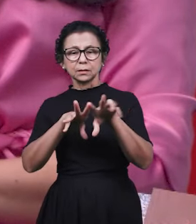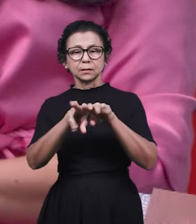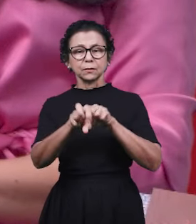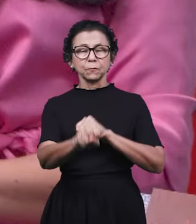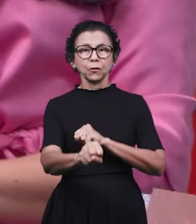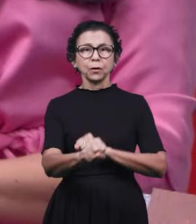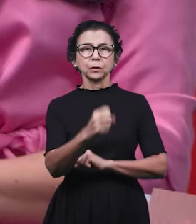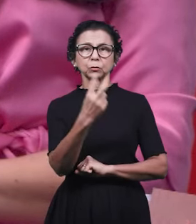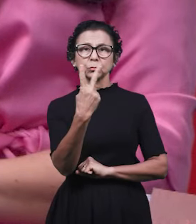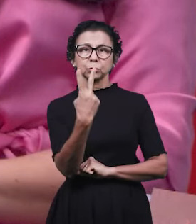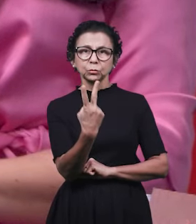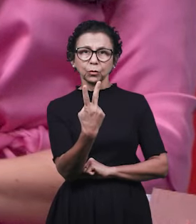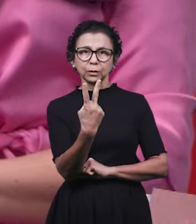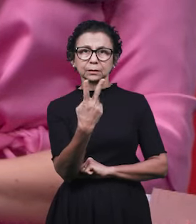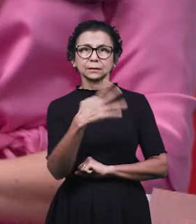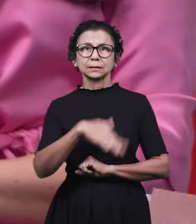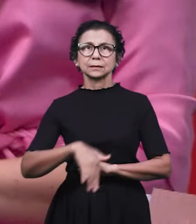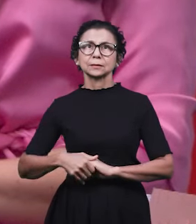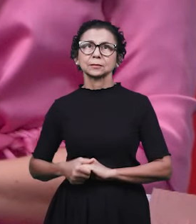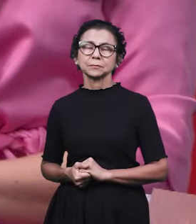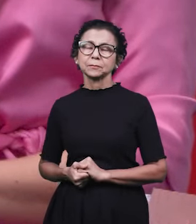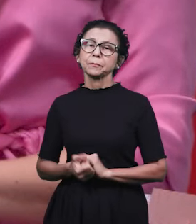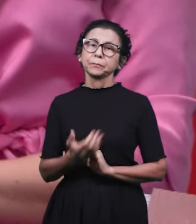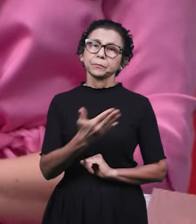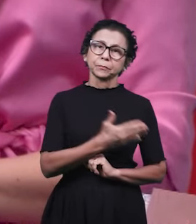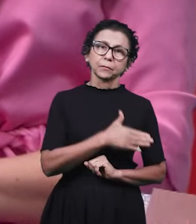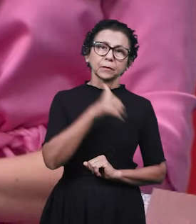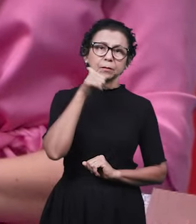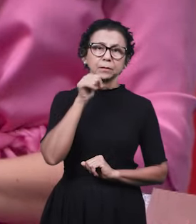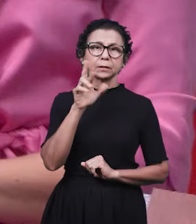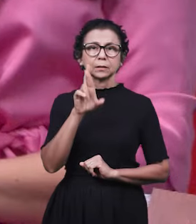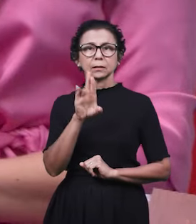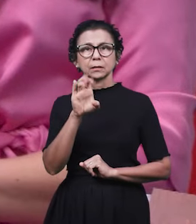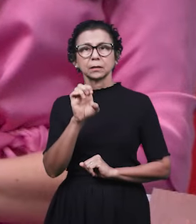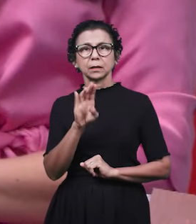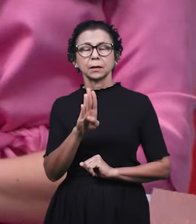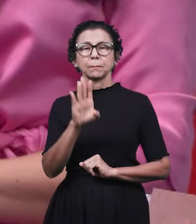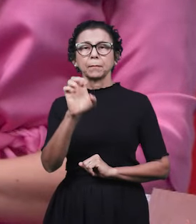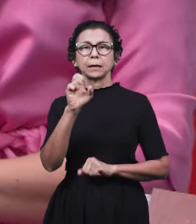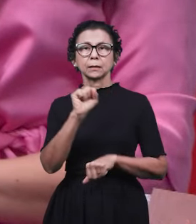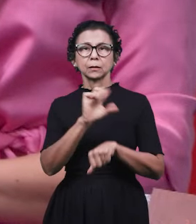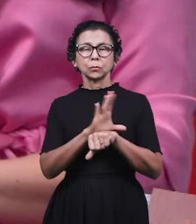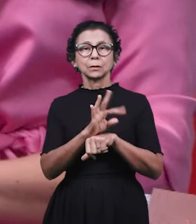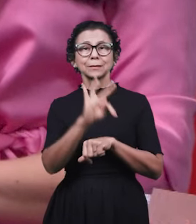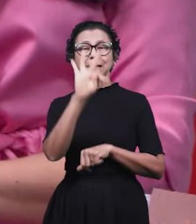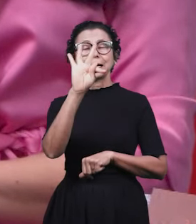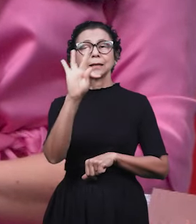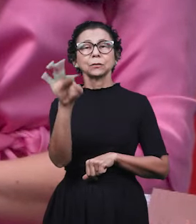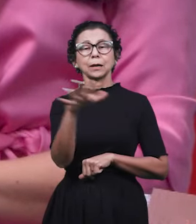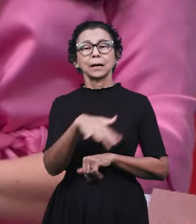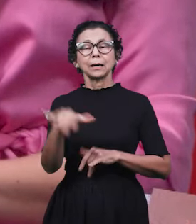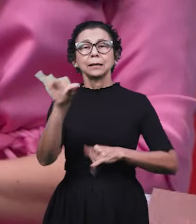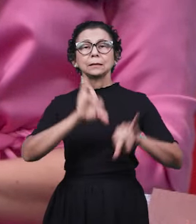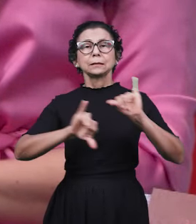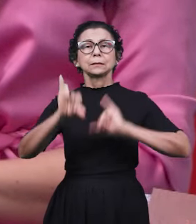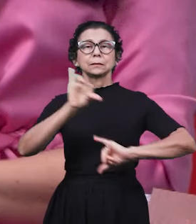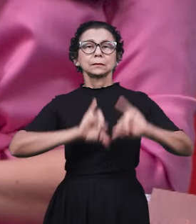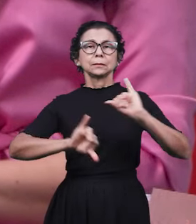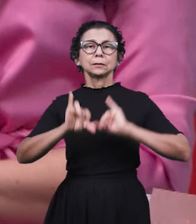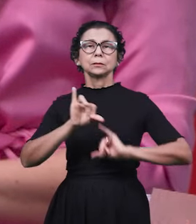diploma de técnico em. No caso de Rebeca, ela será técnica em química. Então, isso já